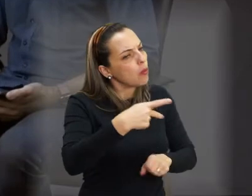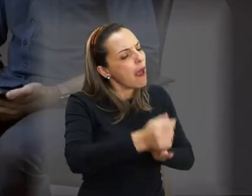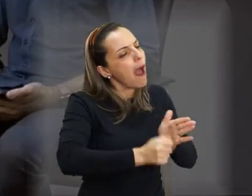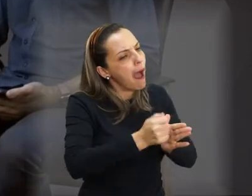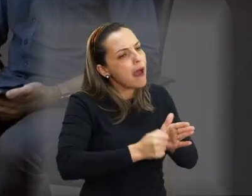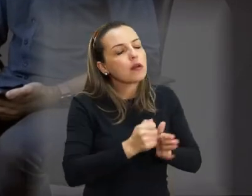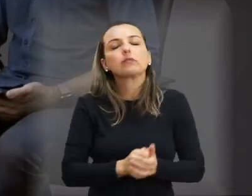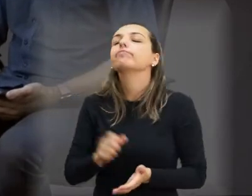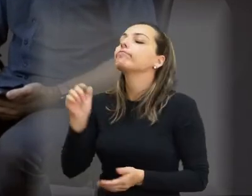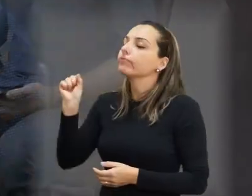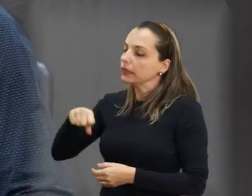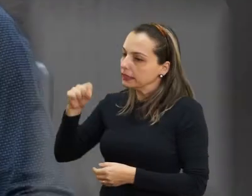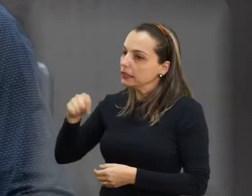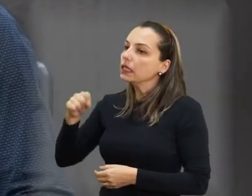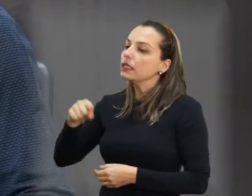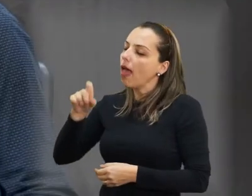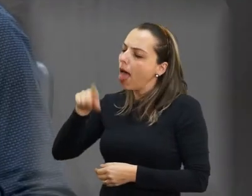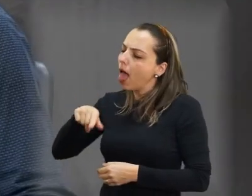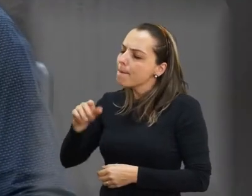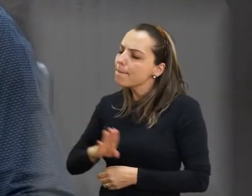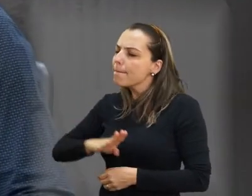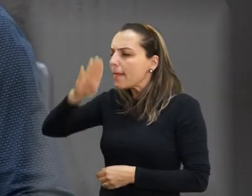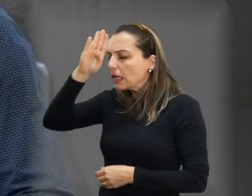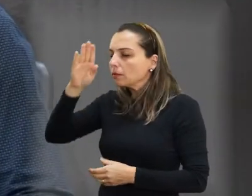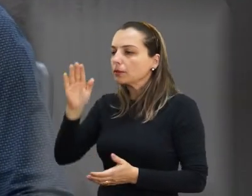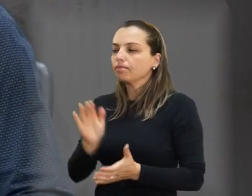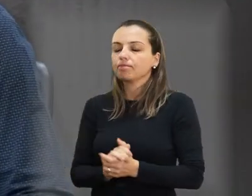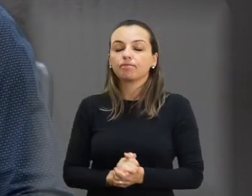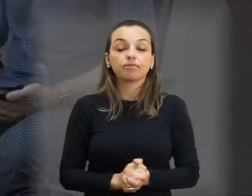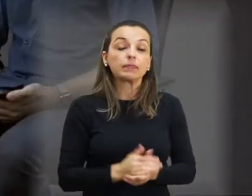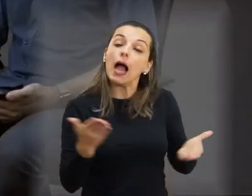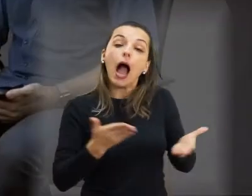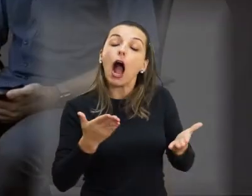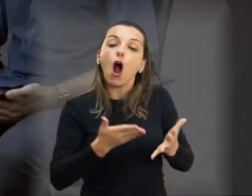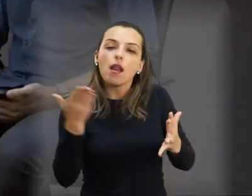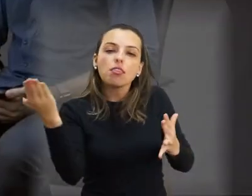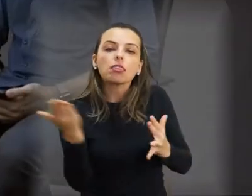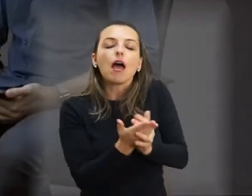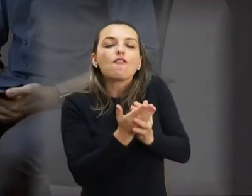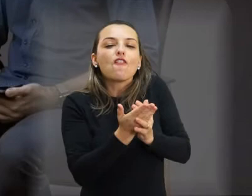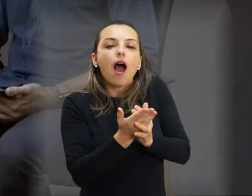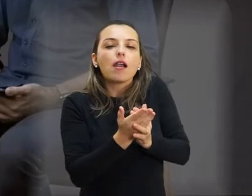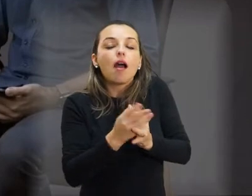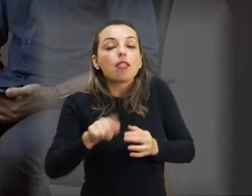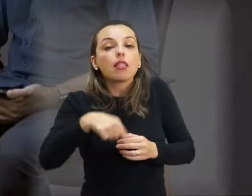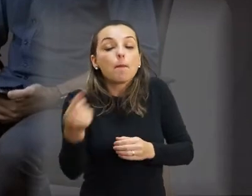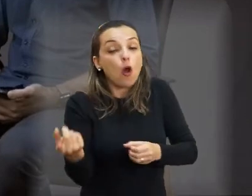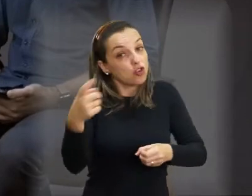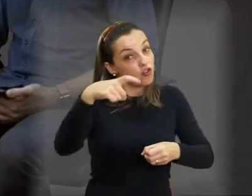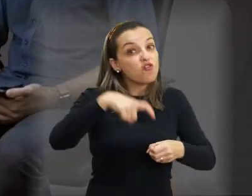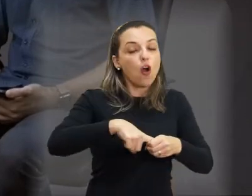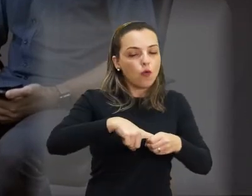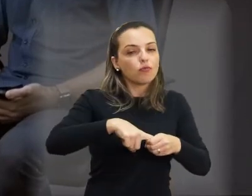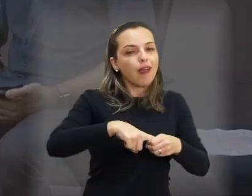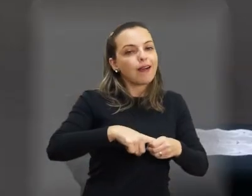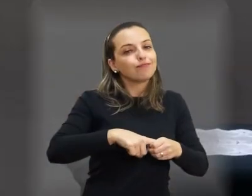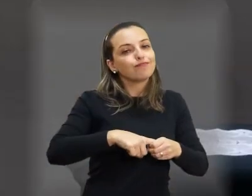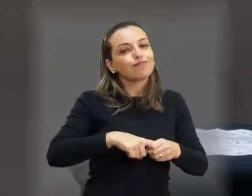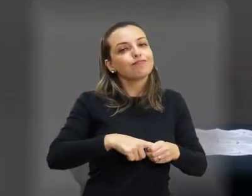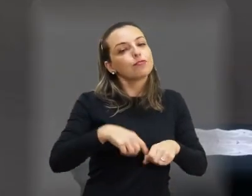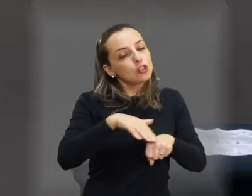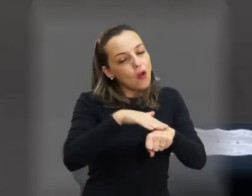no município. Com certeza, extremamente necessário na nossa opinião, né? Certo. Vereador, nós vamos fazer um intervalo rápido, em instantes nós